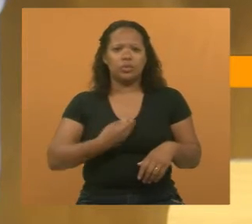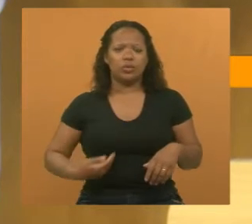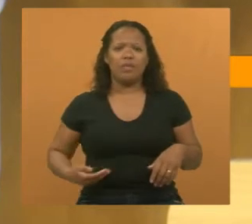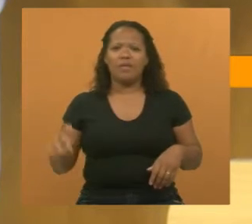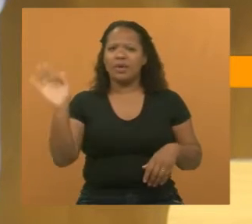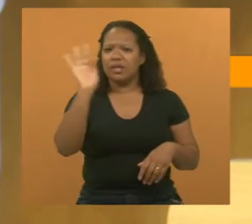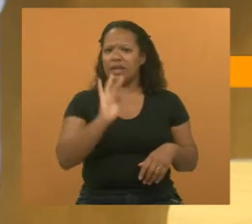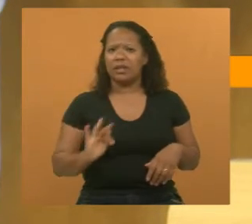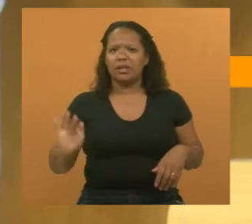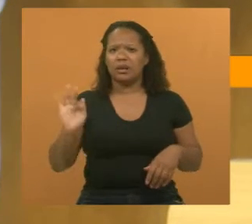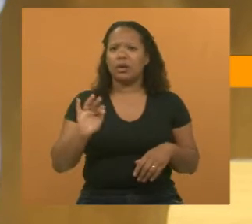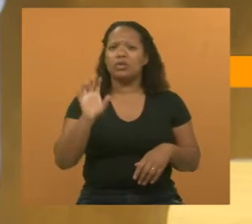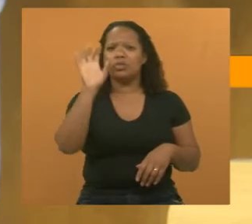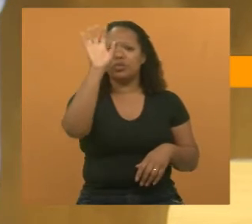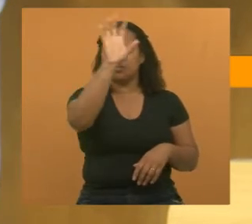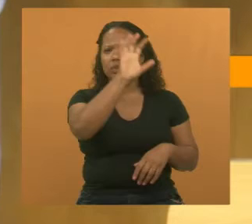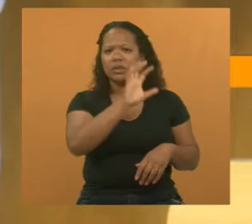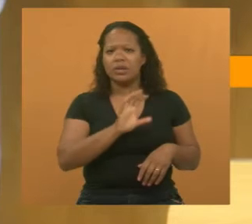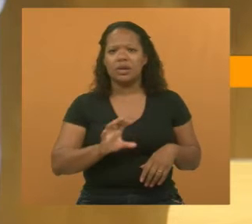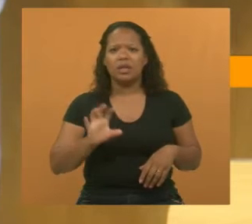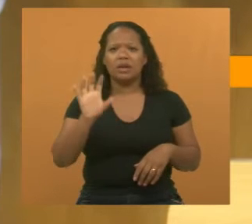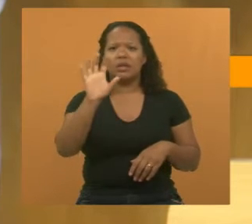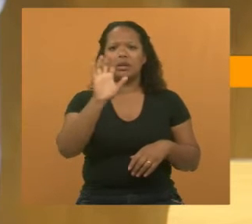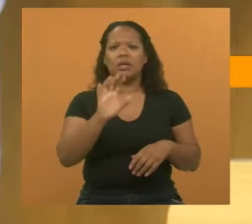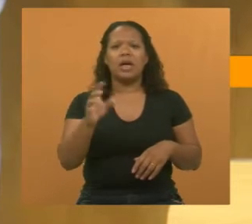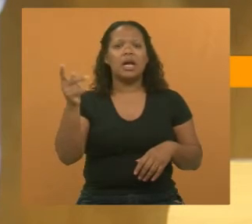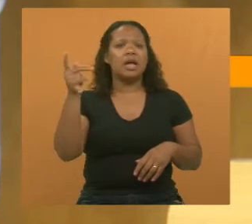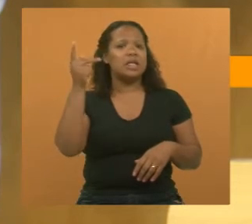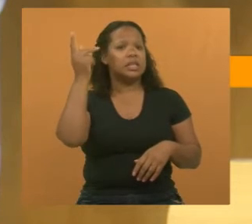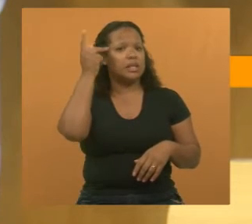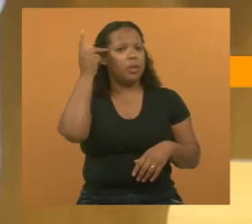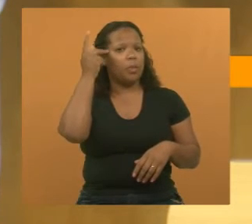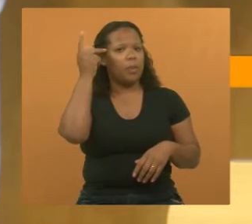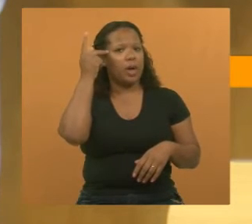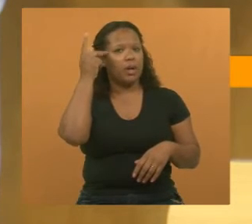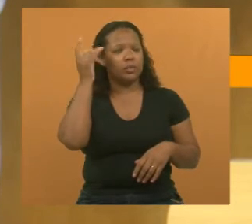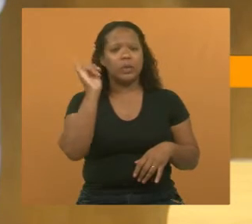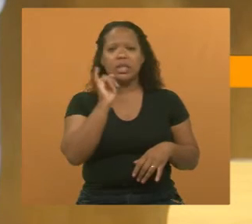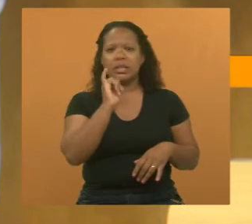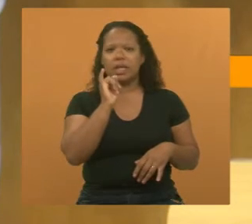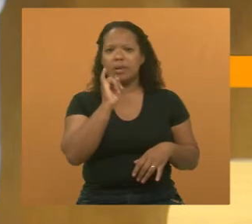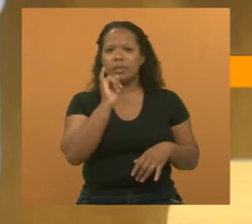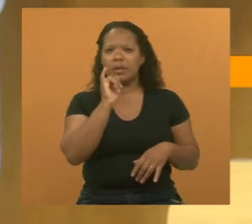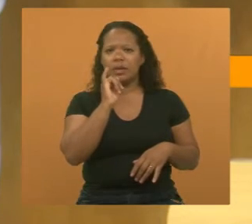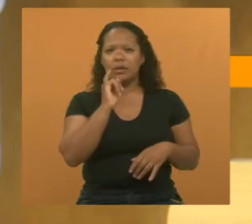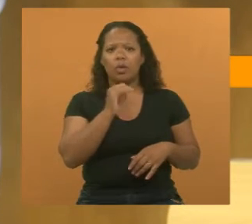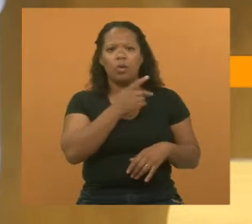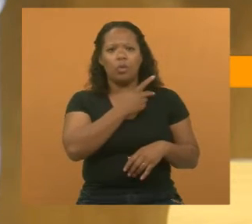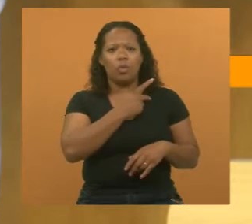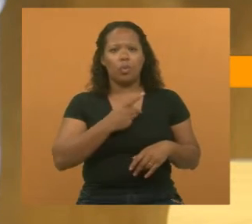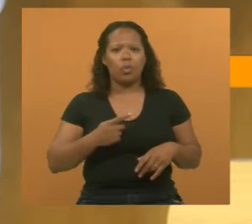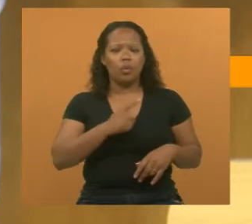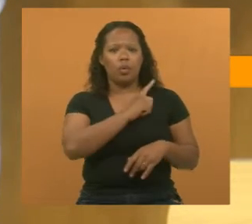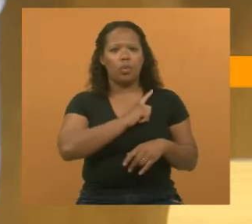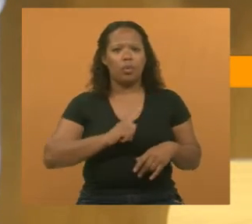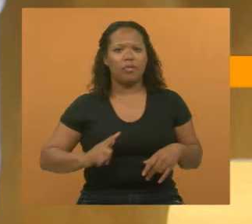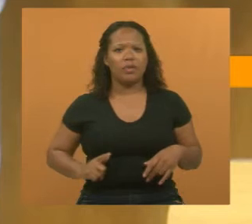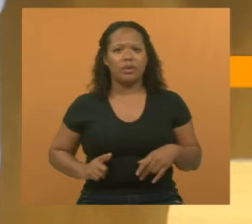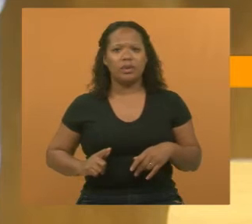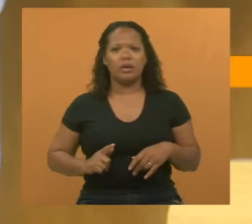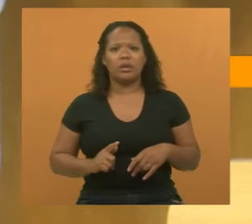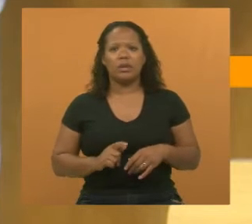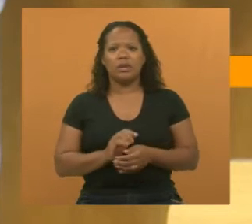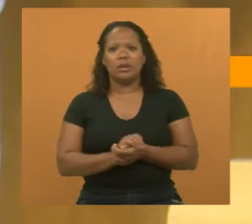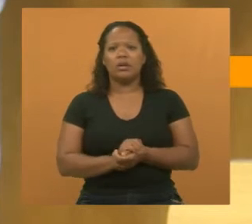estados. Nós podemos aqui pegar o exemplo do estado de São Paulo, onde o modelo que está governando implementou a